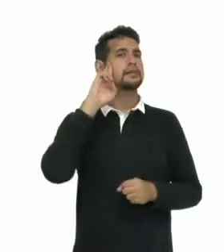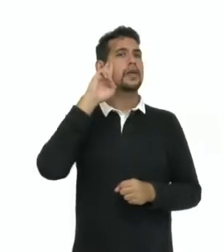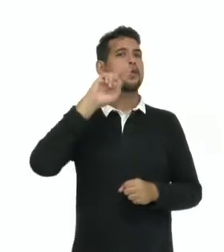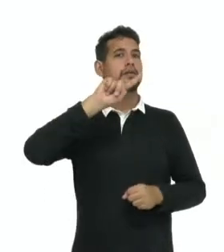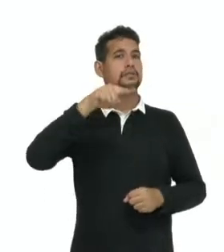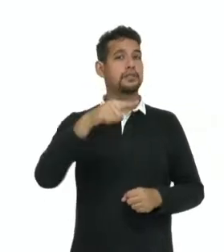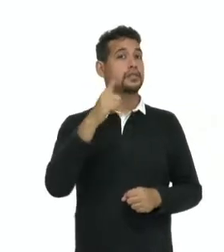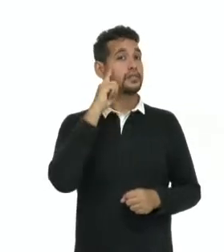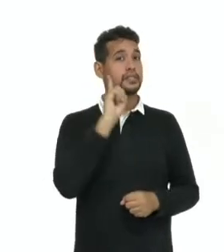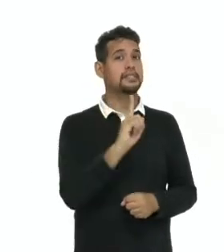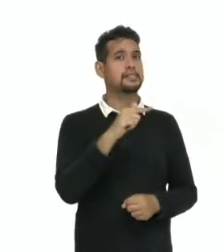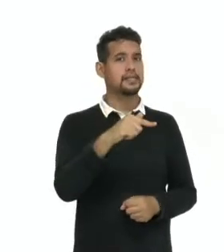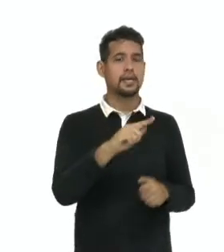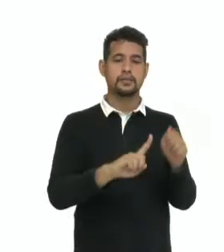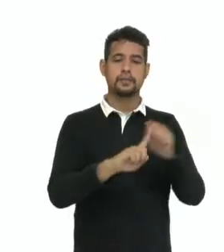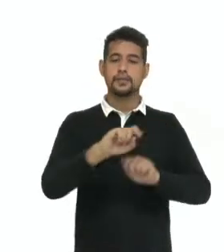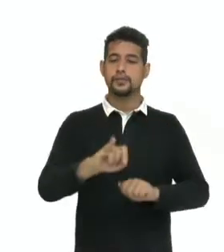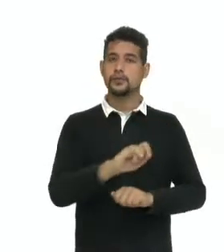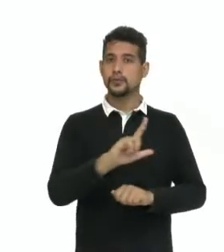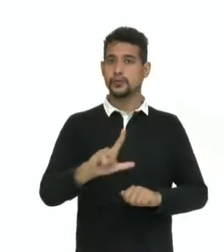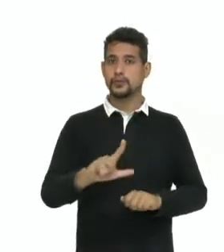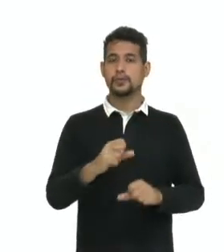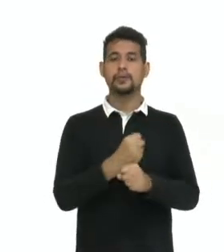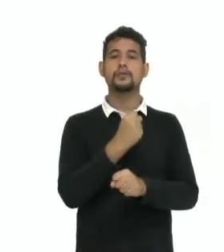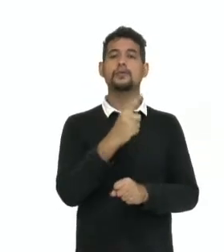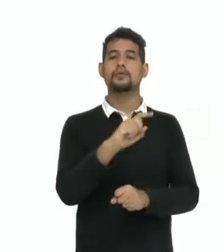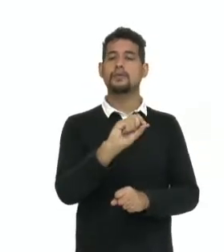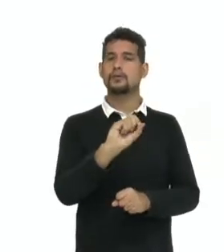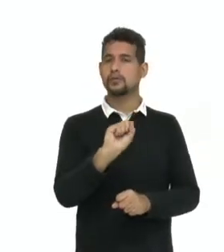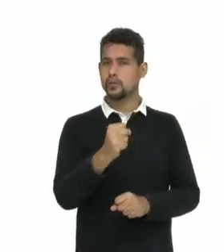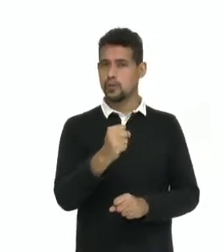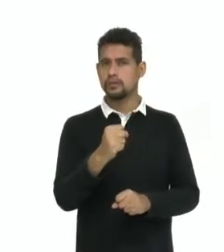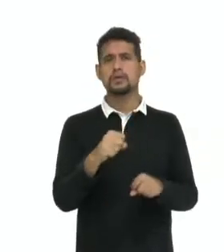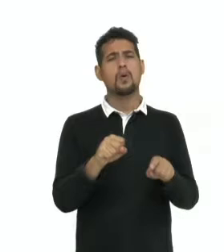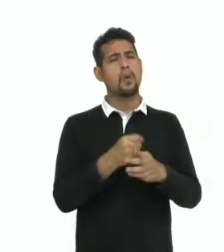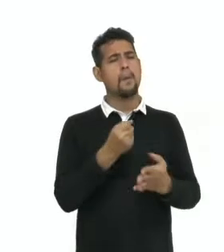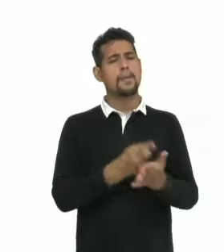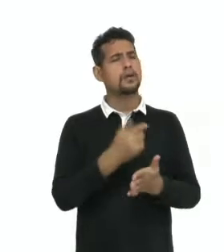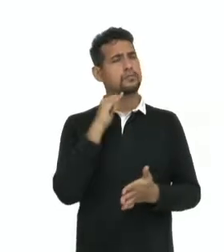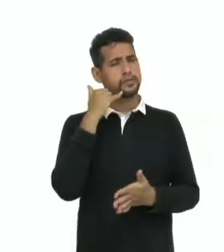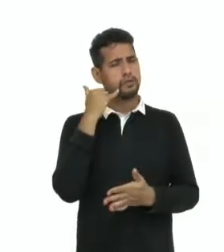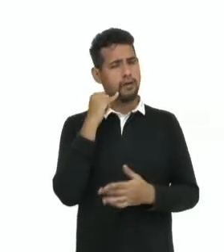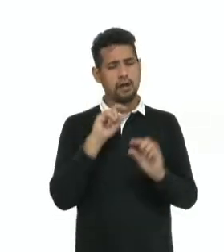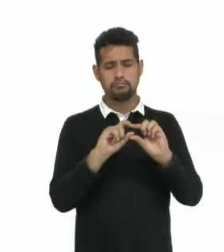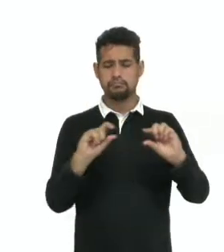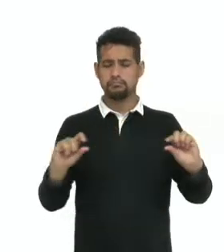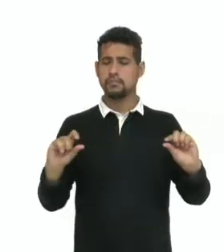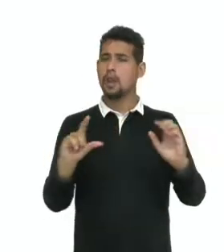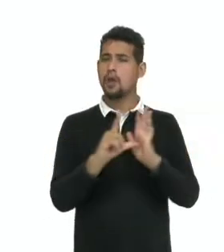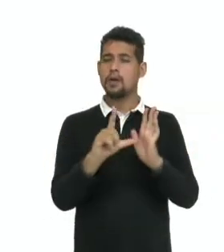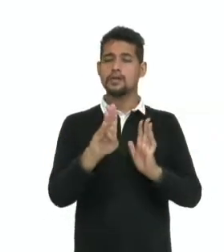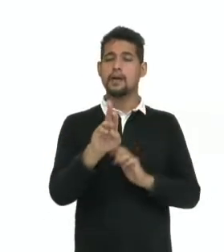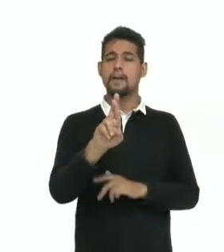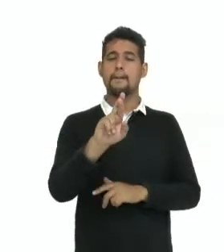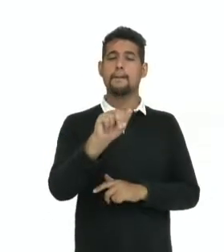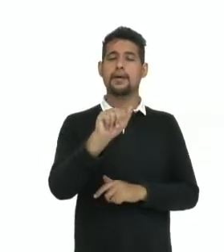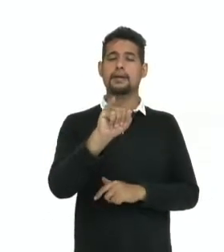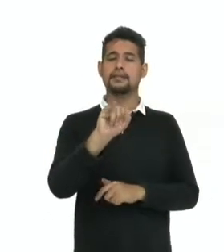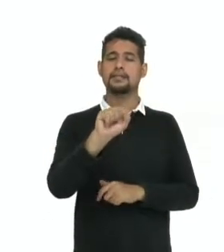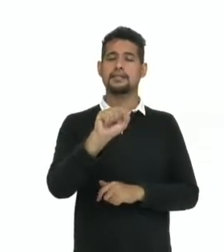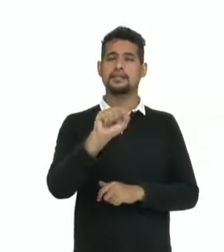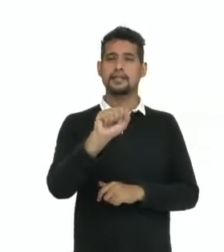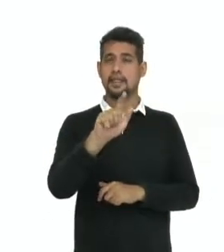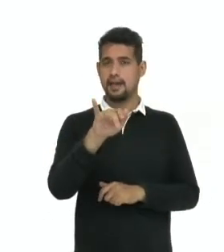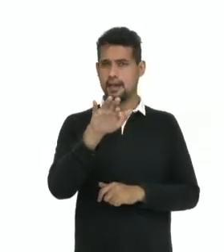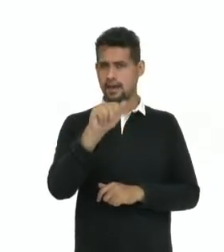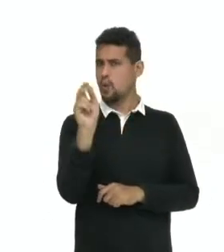de 2018, adquiri um celular smartphone Coconut M5 na loja brasileira. Ao receber o celular, ele apresentou